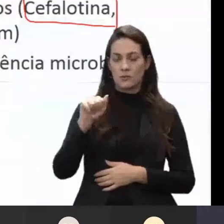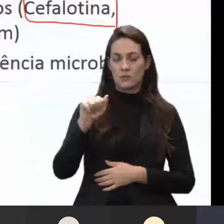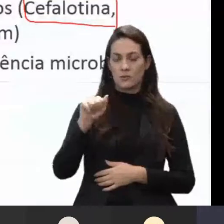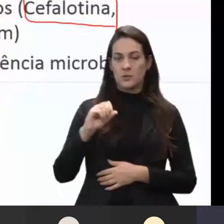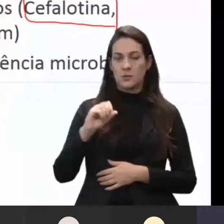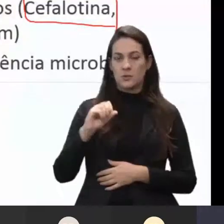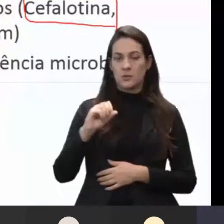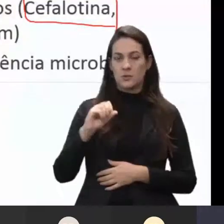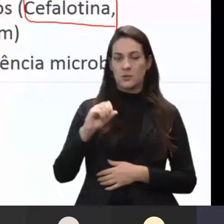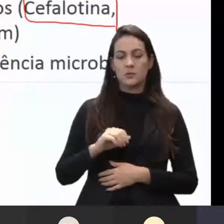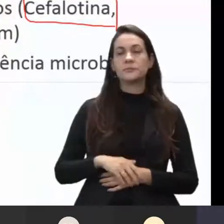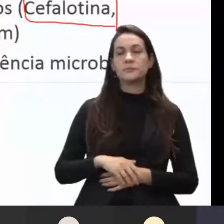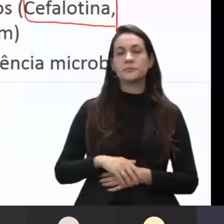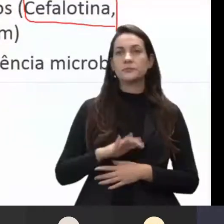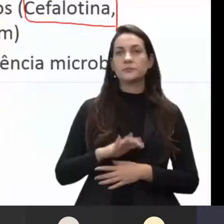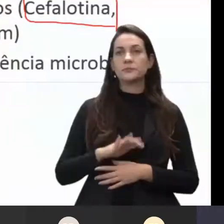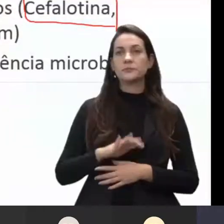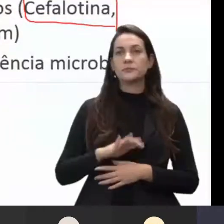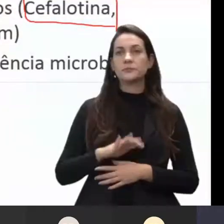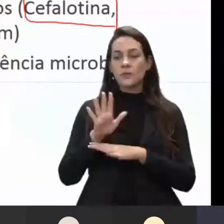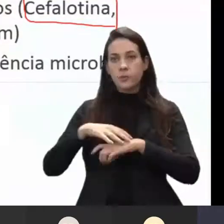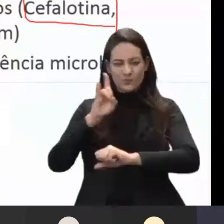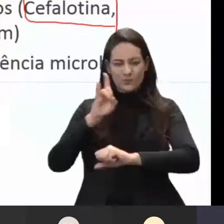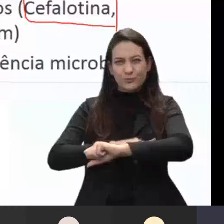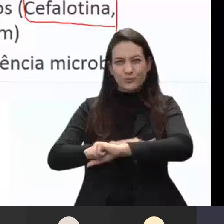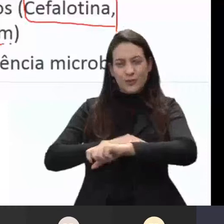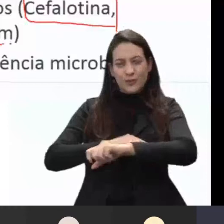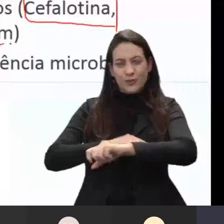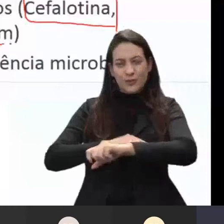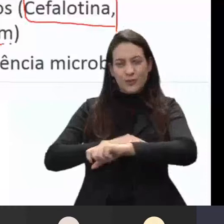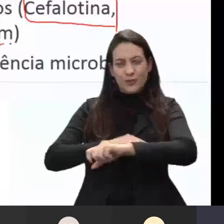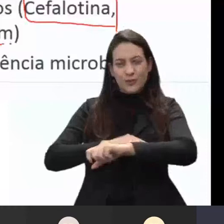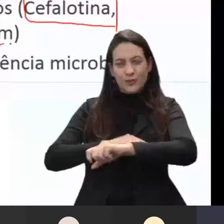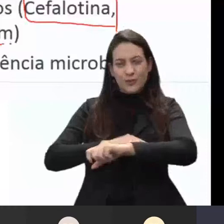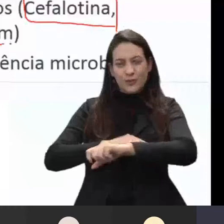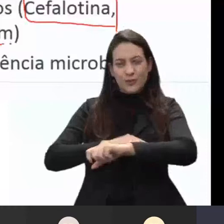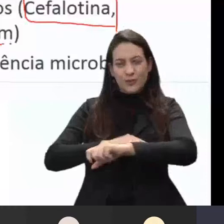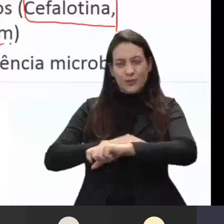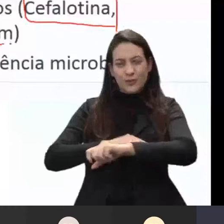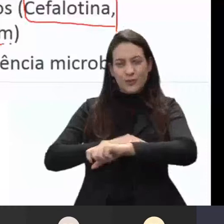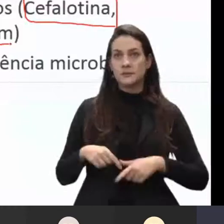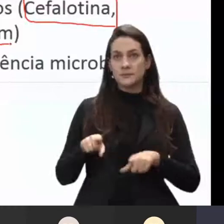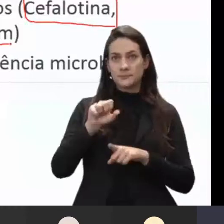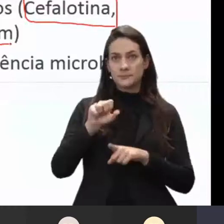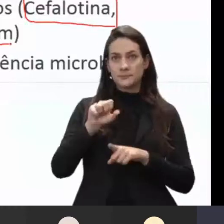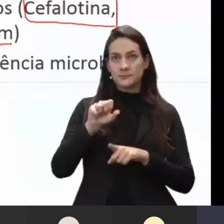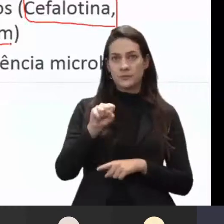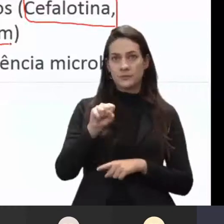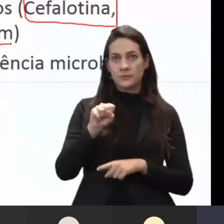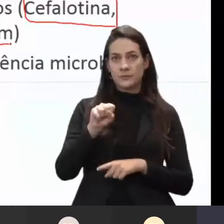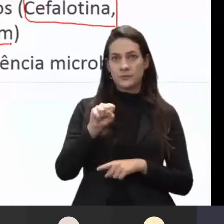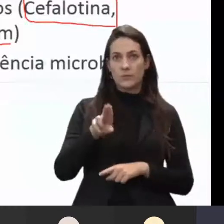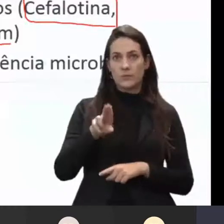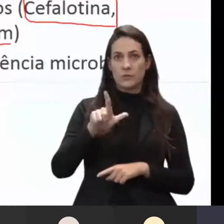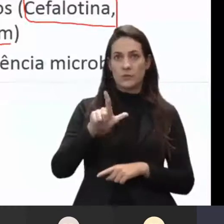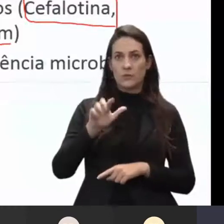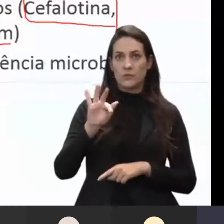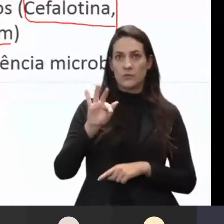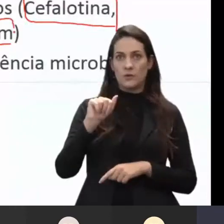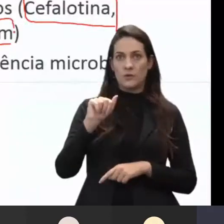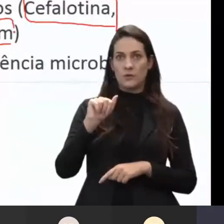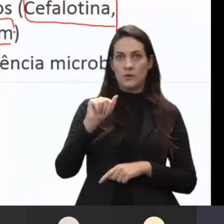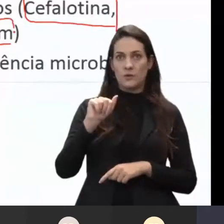tratar as infecções do trato urinário. E, por fim, o sulfazotrin, que é basicamente